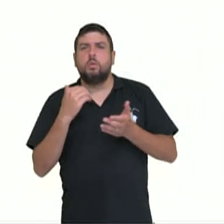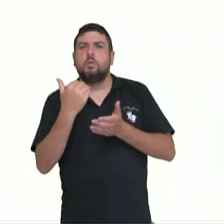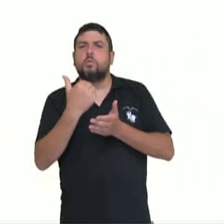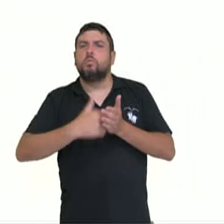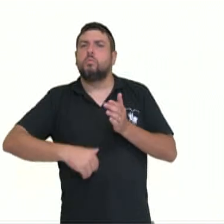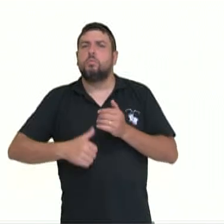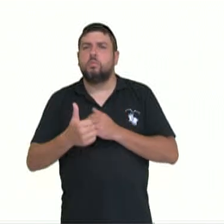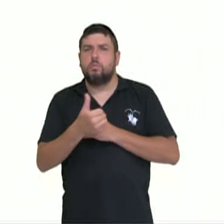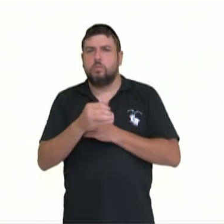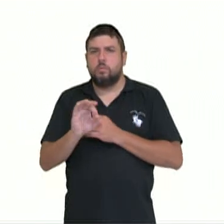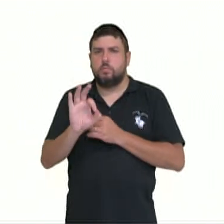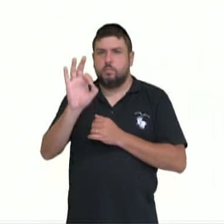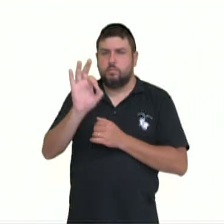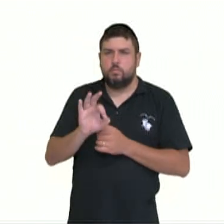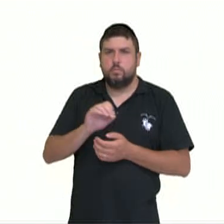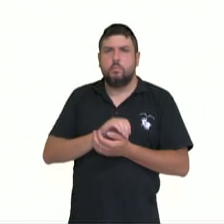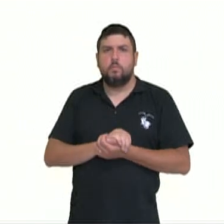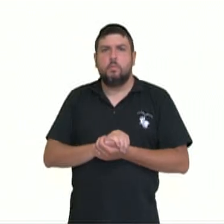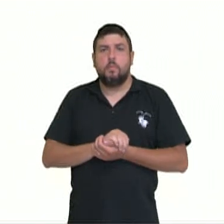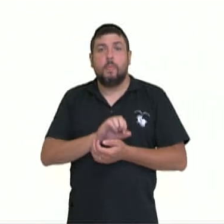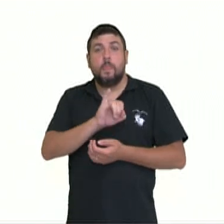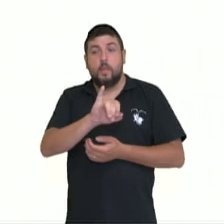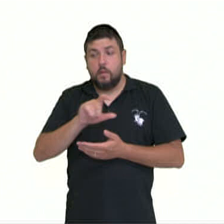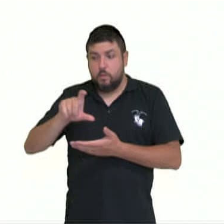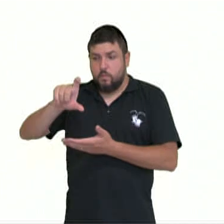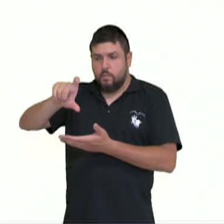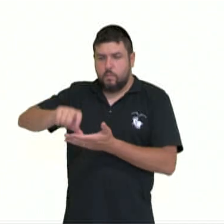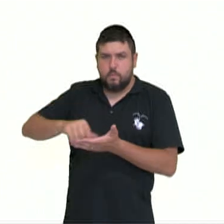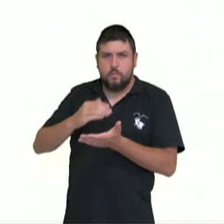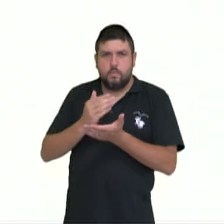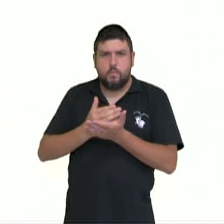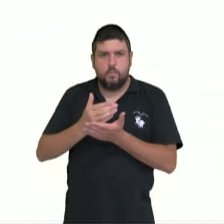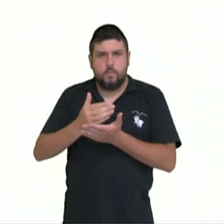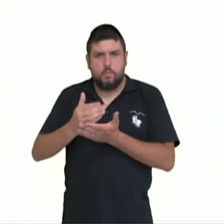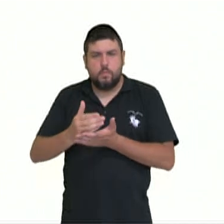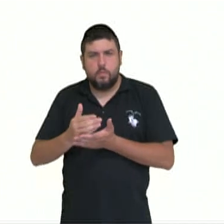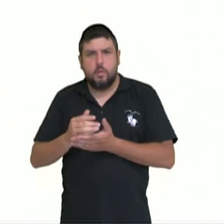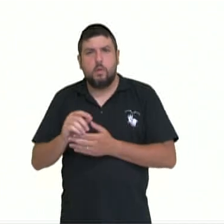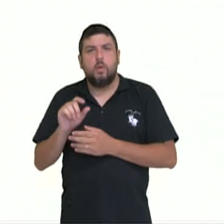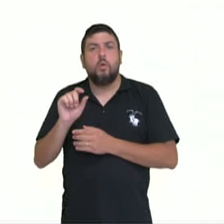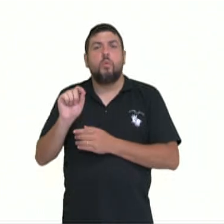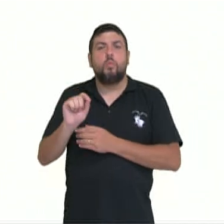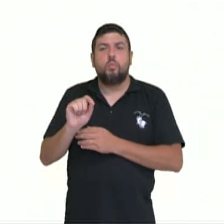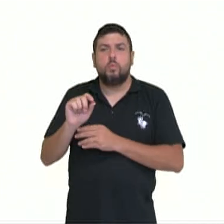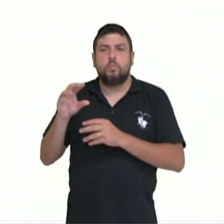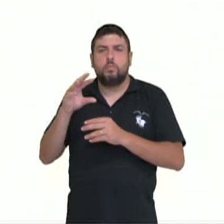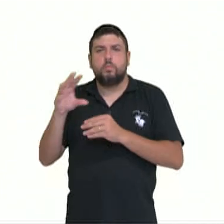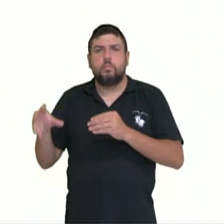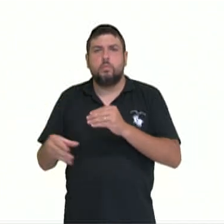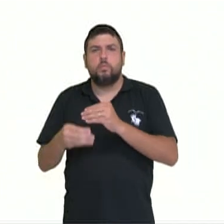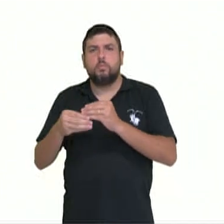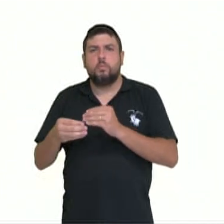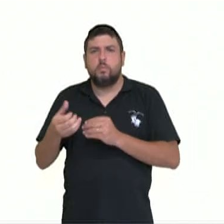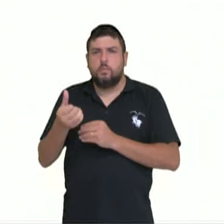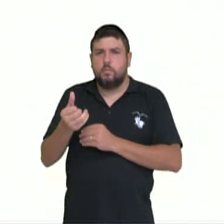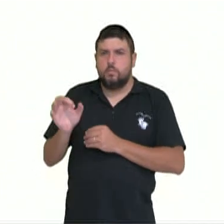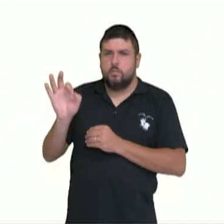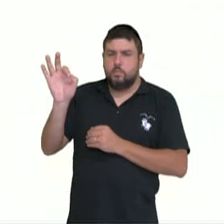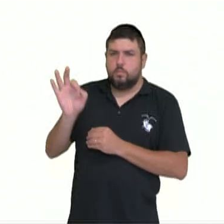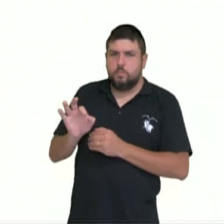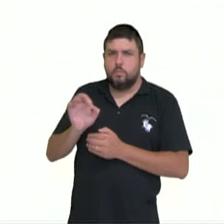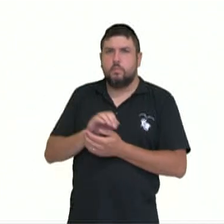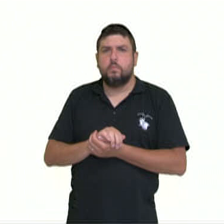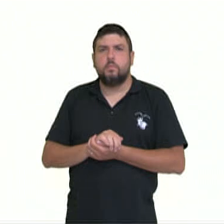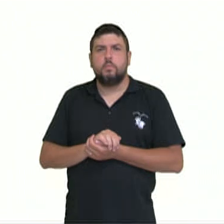de desconto. E para pagar com cartão de crédito, a loja cobra 6% de taxa do cartão. Quanto